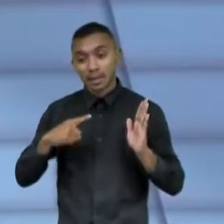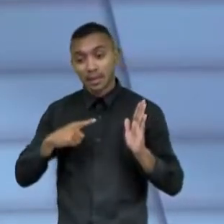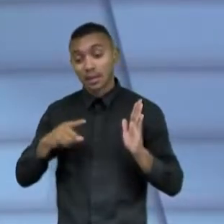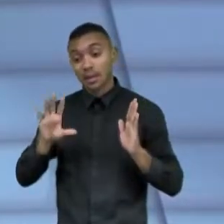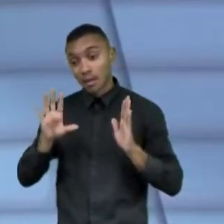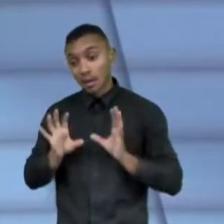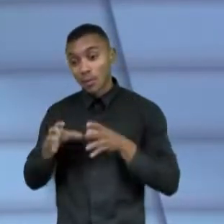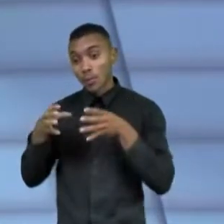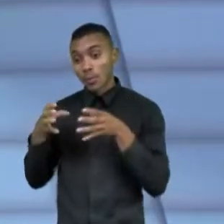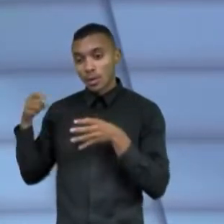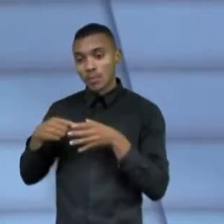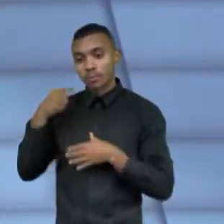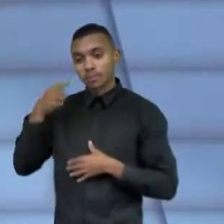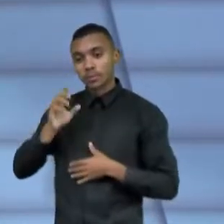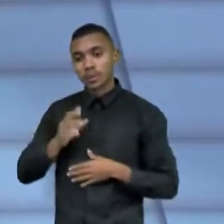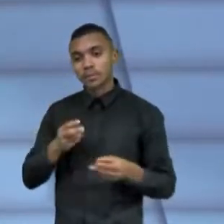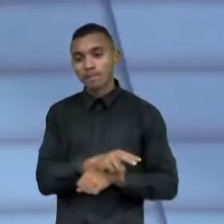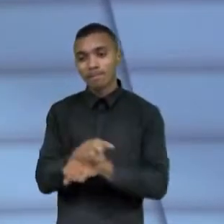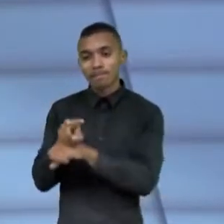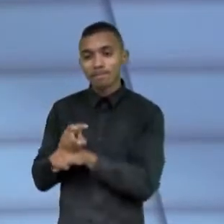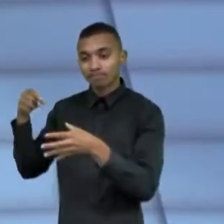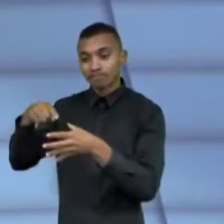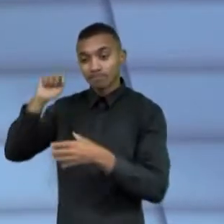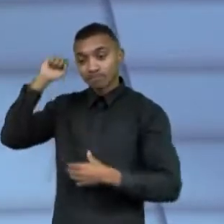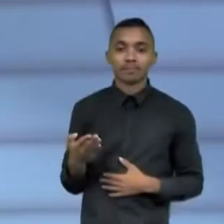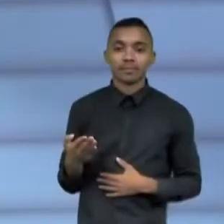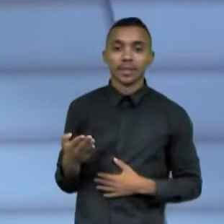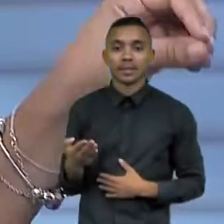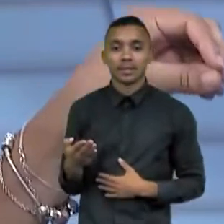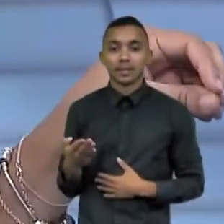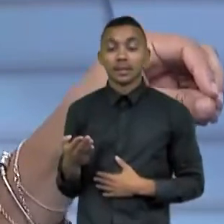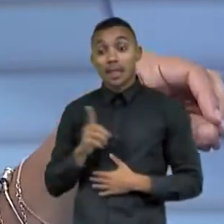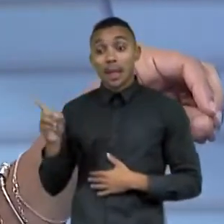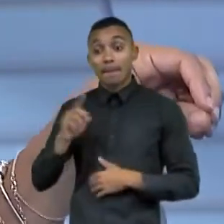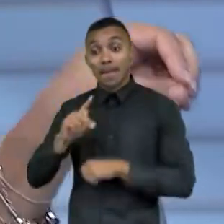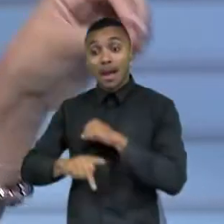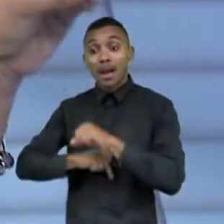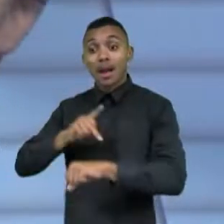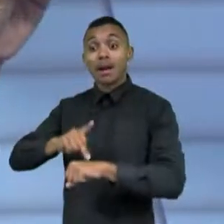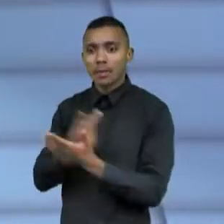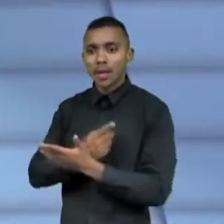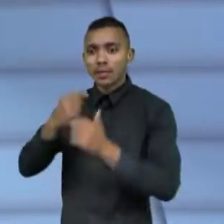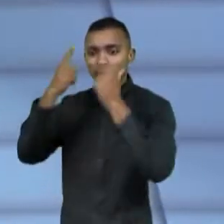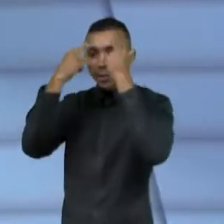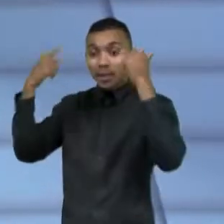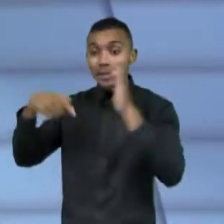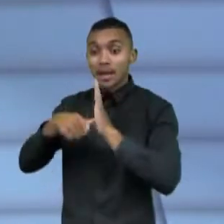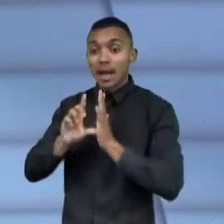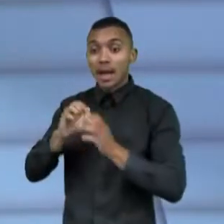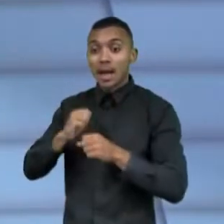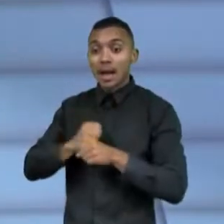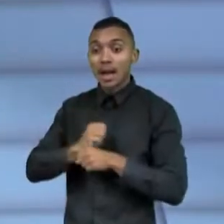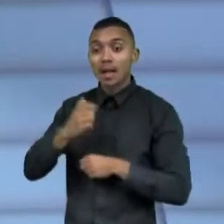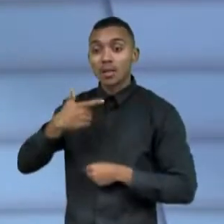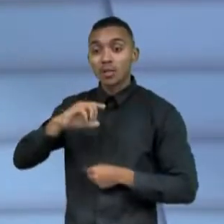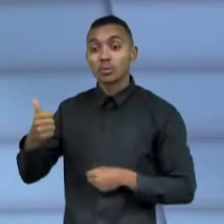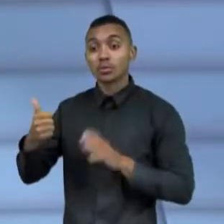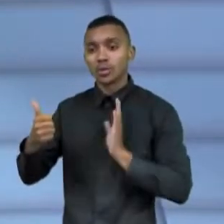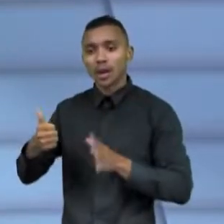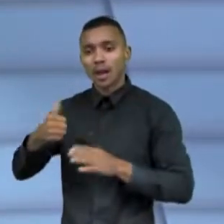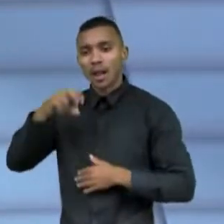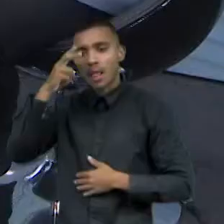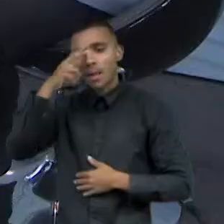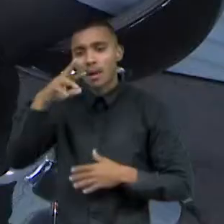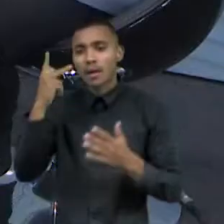acompanhando casos de racismo e casos de violência à população especial, quando ela conta nos Estados Unidos, né? Nos Estados Unidos, que aí também é um dado do próprio